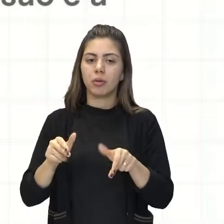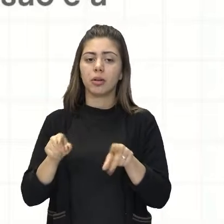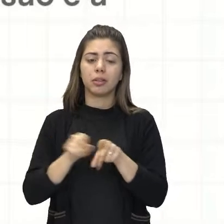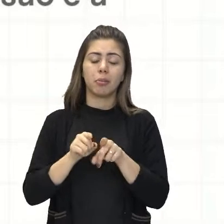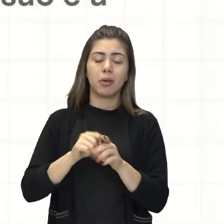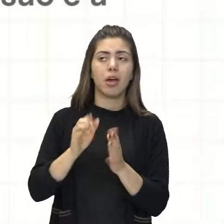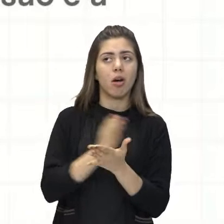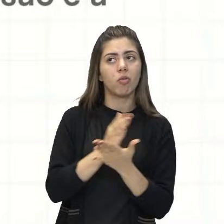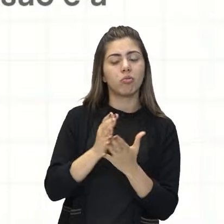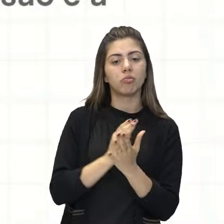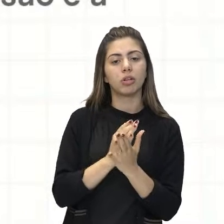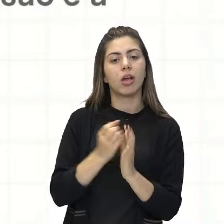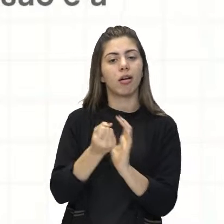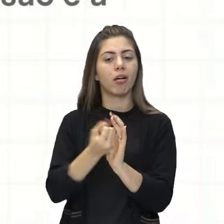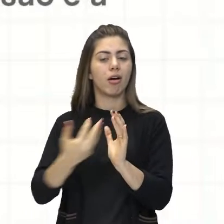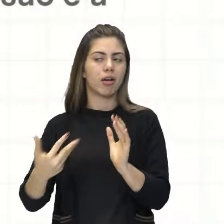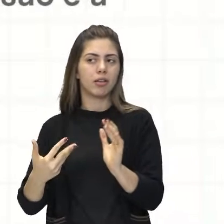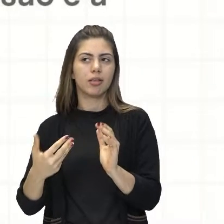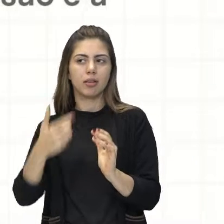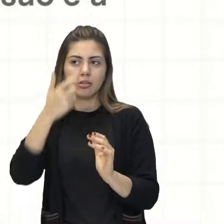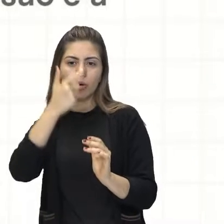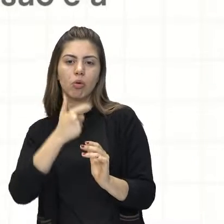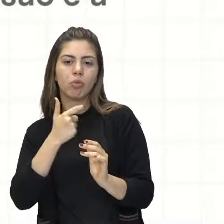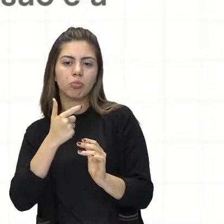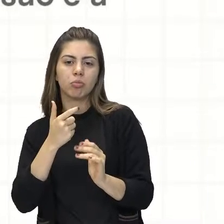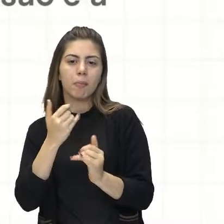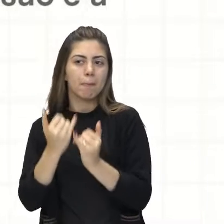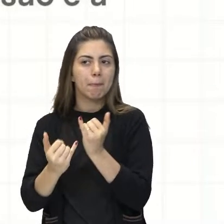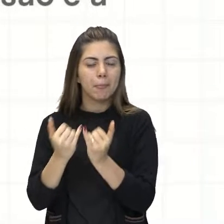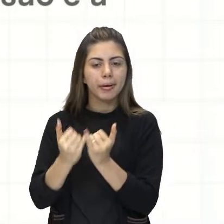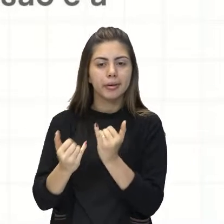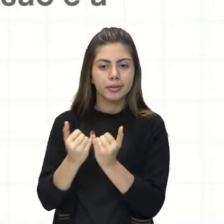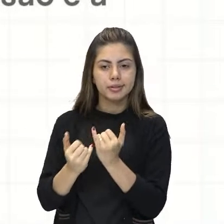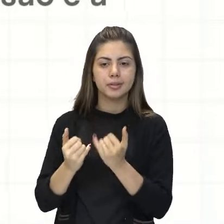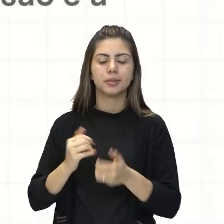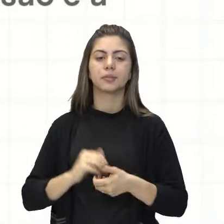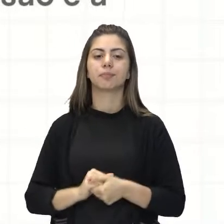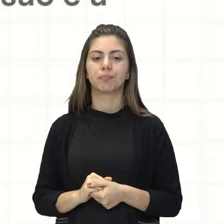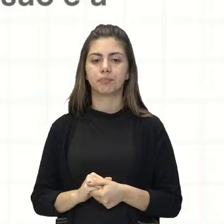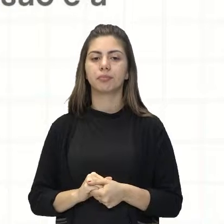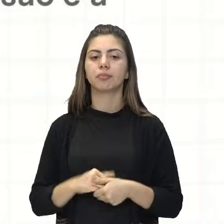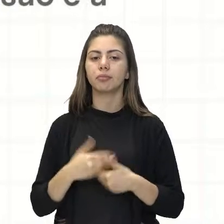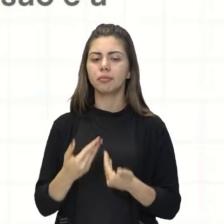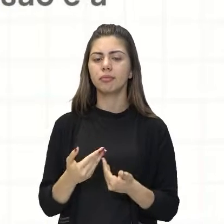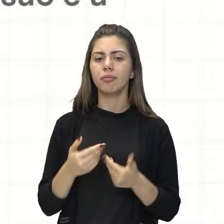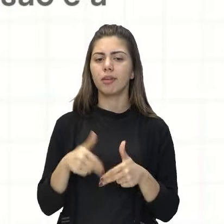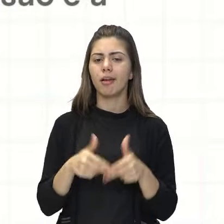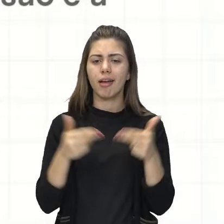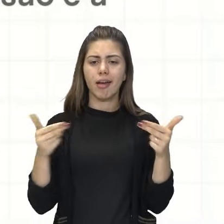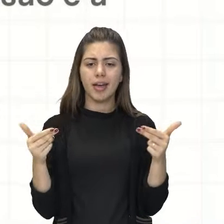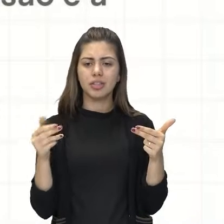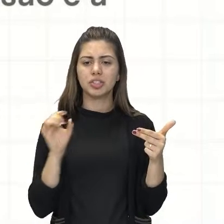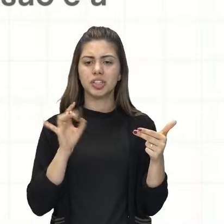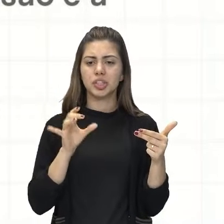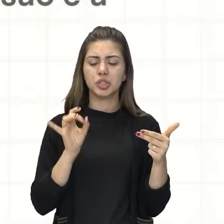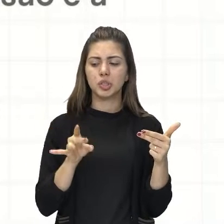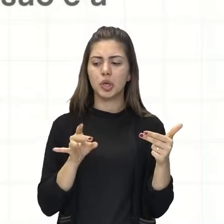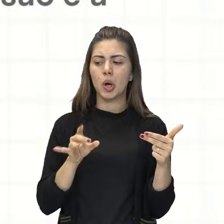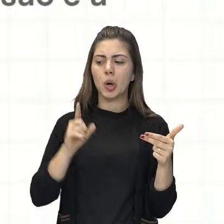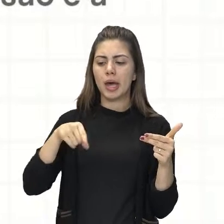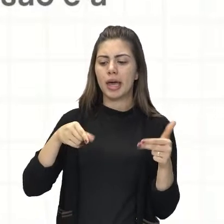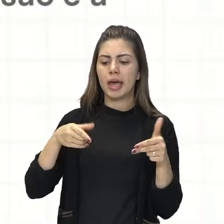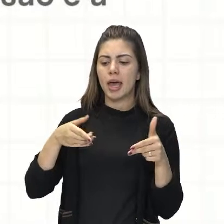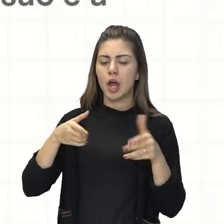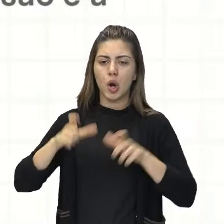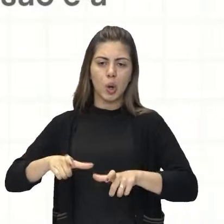características físicas comuns. A identidade étnica vai além de diferenças biológicas e inclui